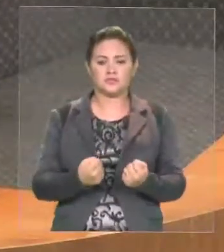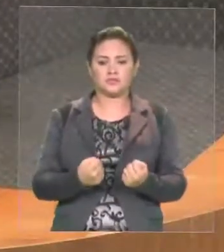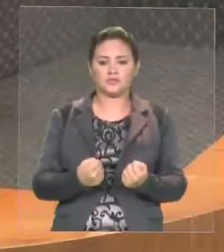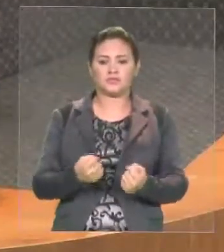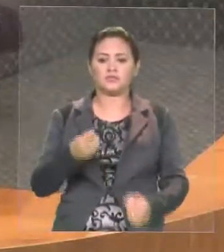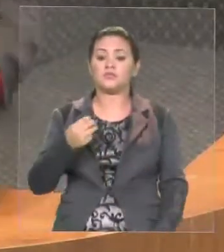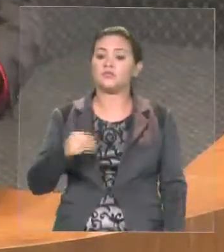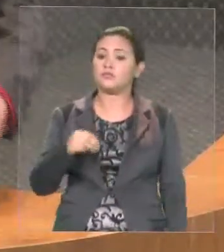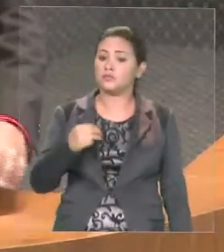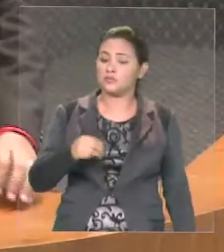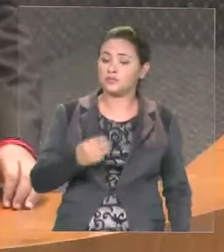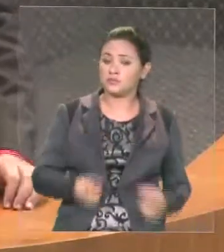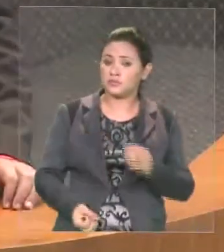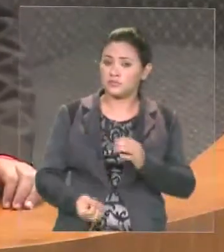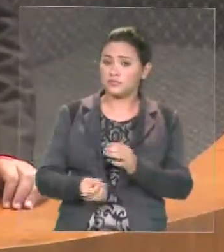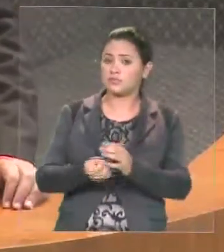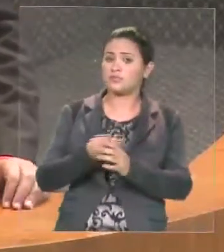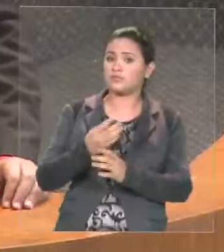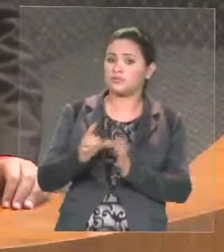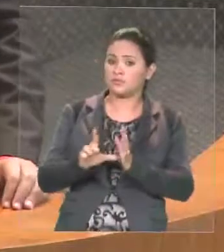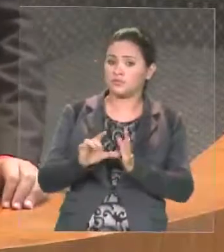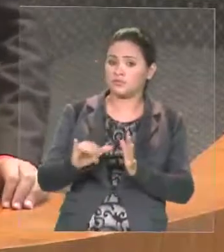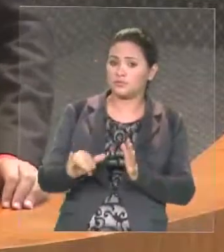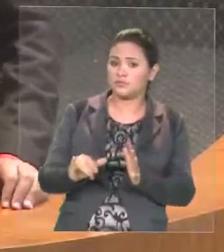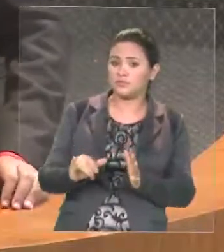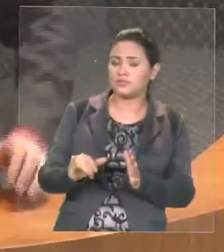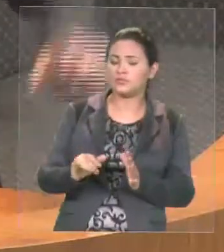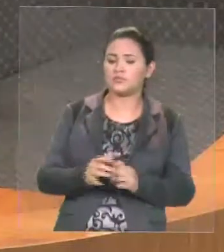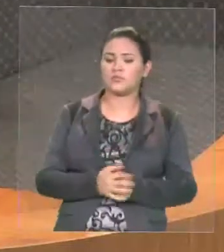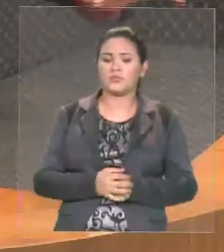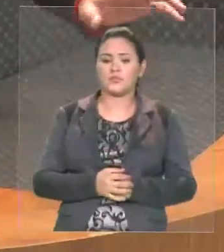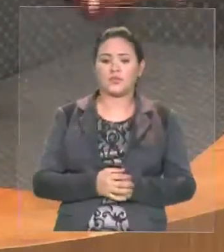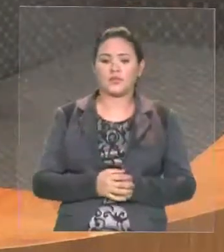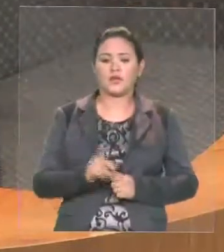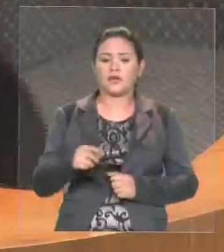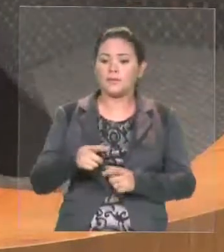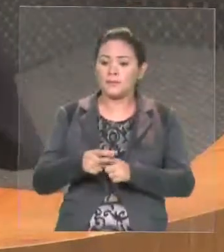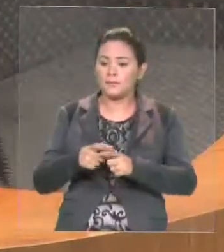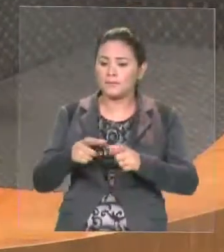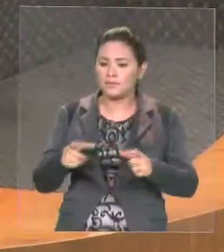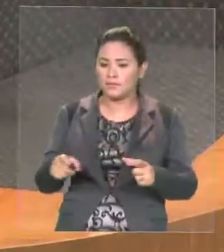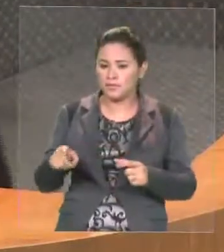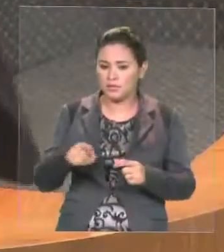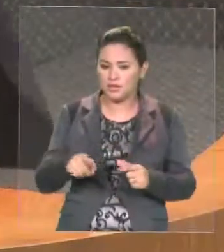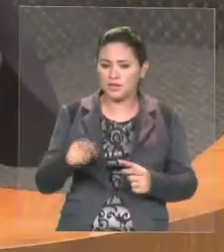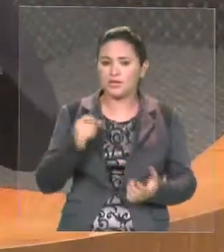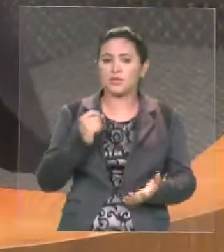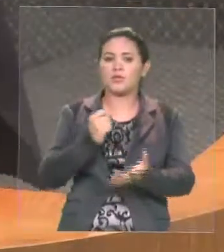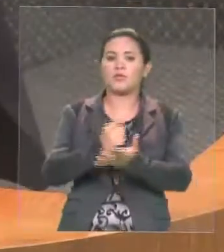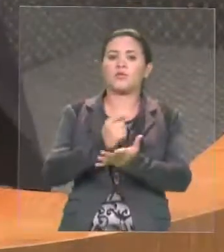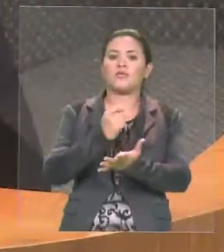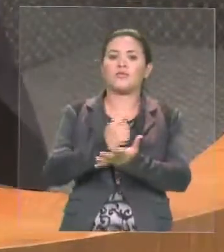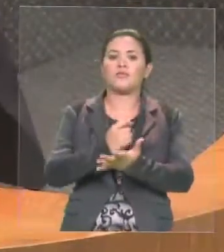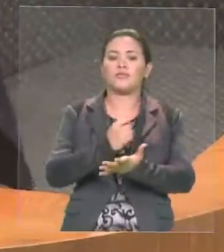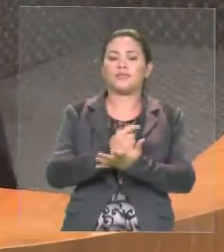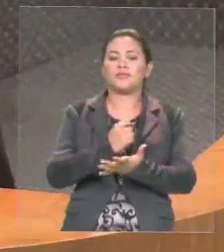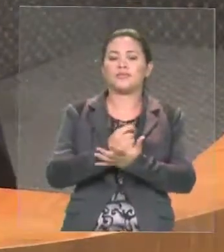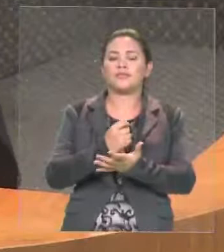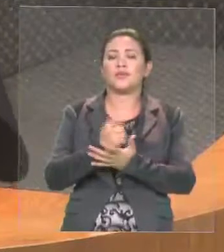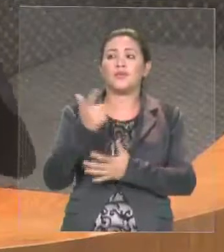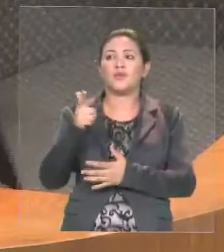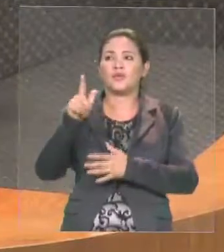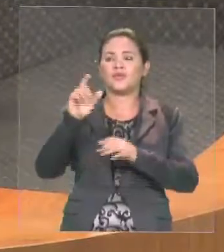prejudicar o atacadista e o varejista, porque a maioria desses compram dos centros de distribuição, inclusive de outros